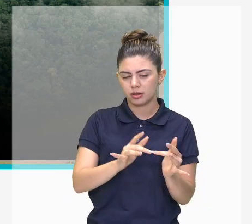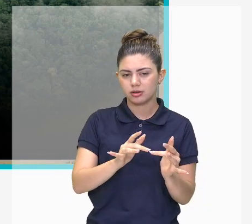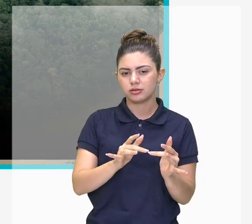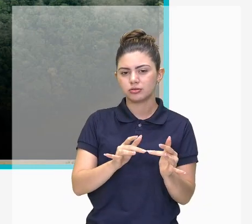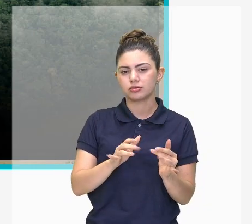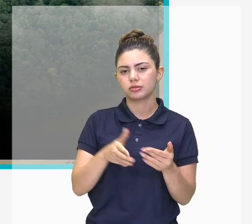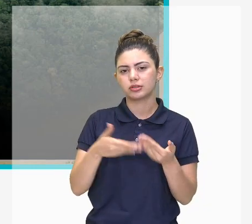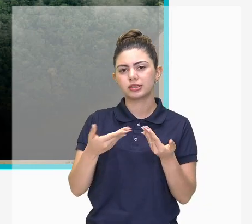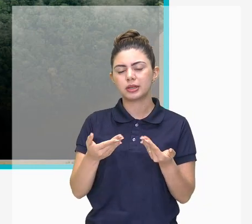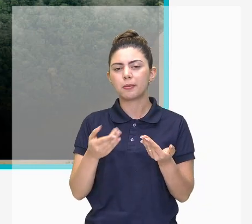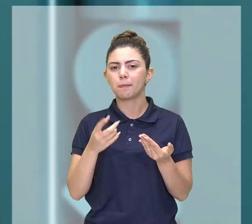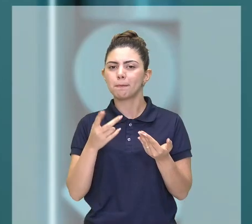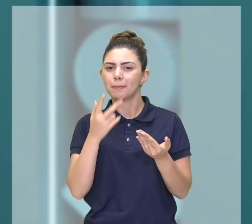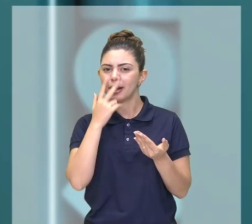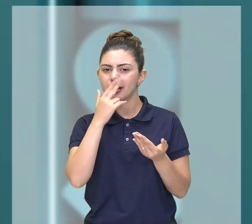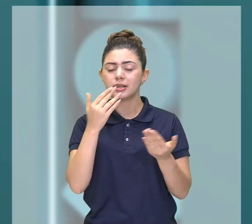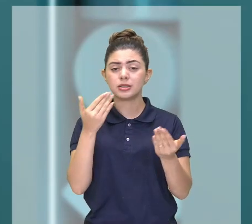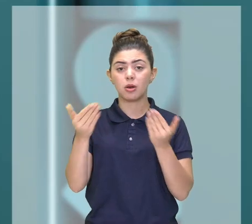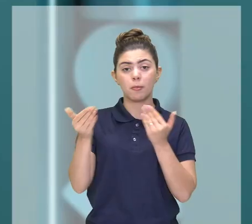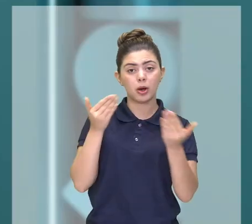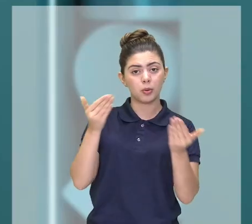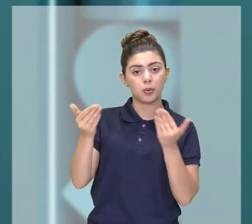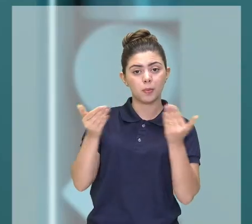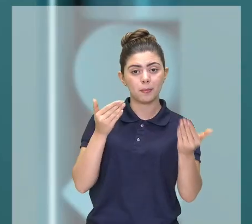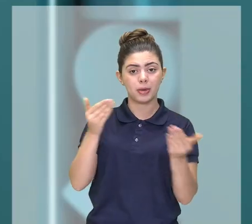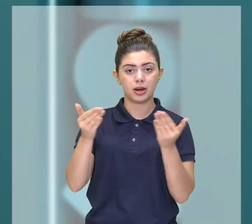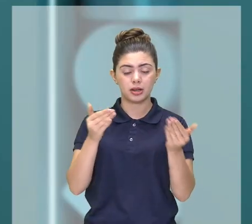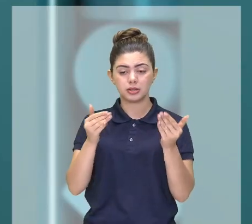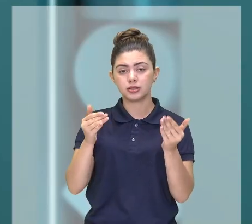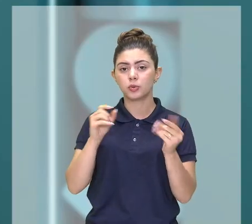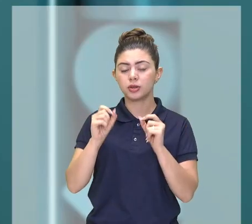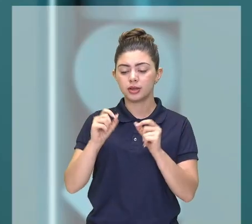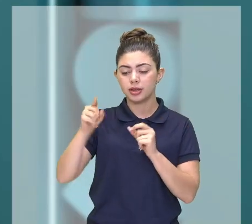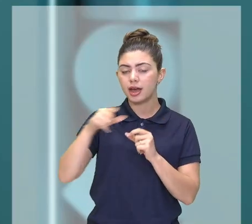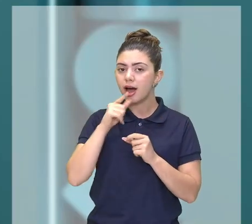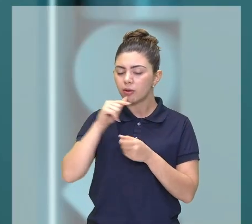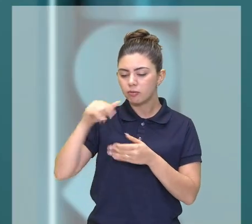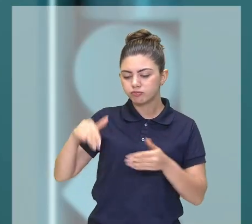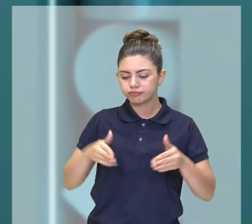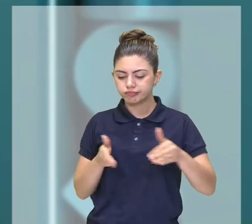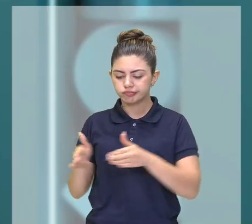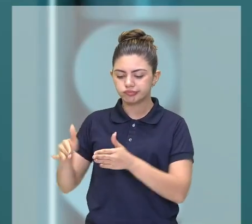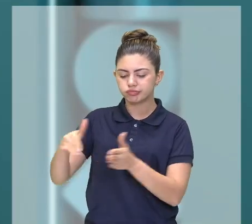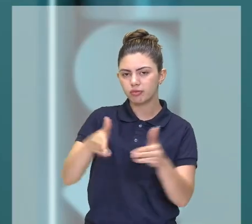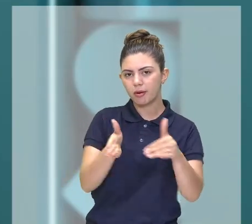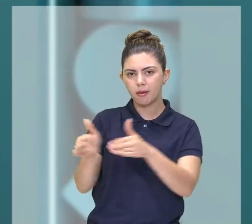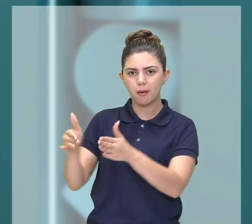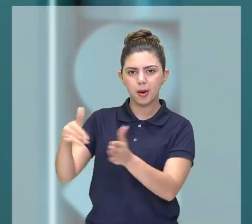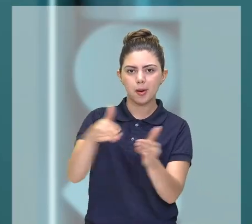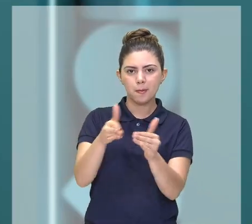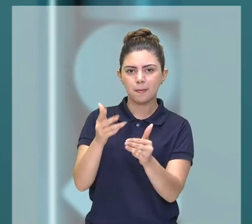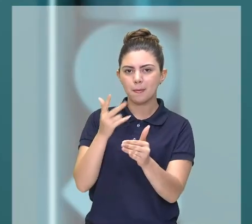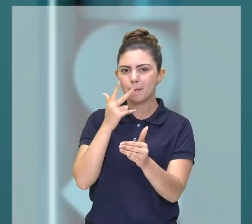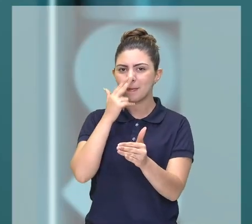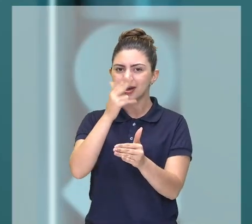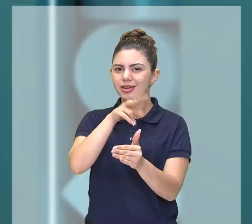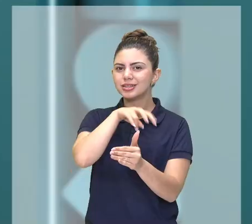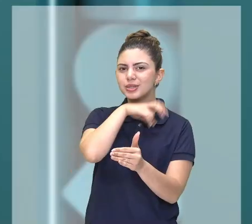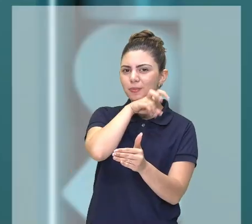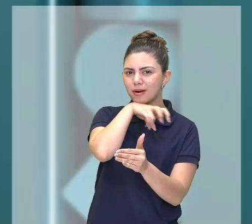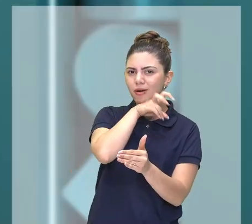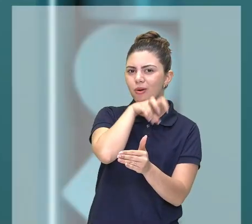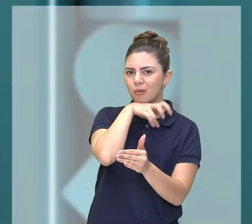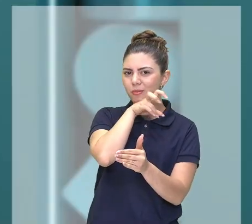uma comparação implícita do formato do rio a uma cobra. Então, essa indagação,